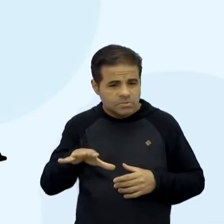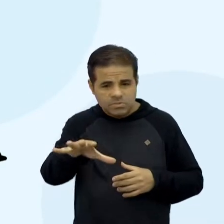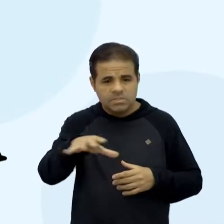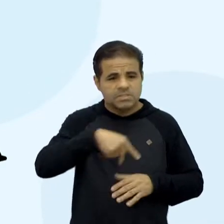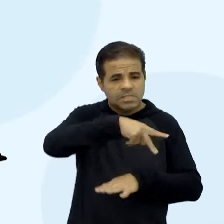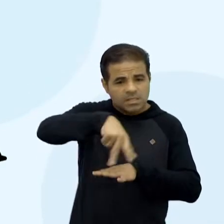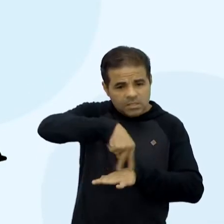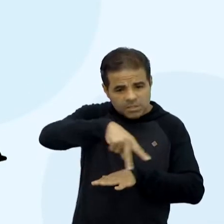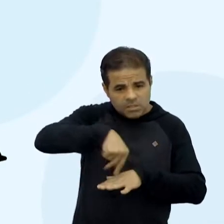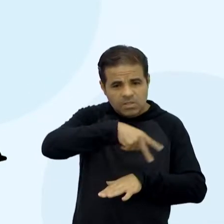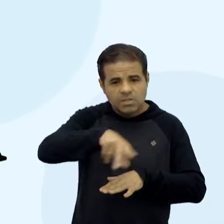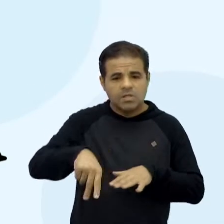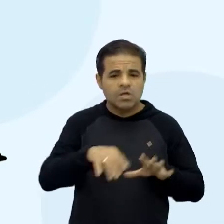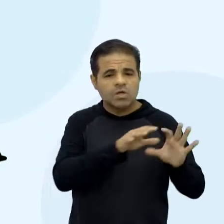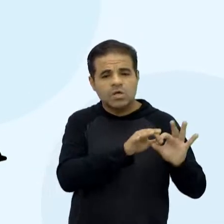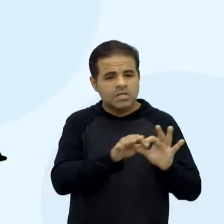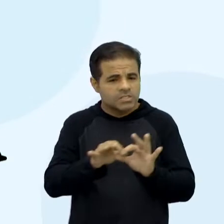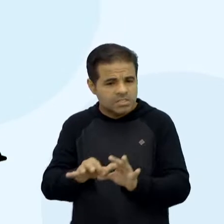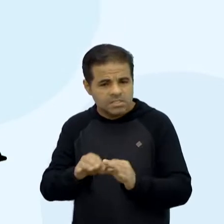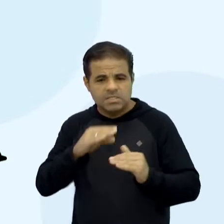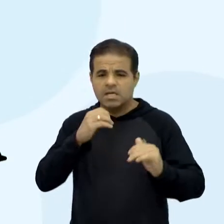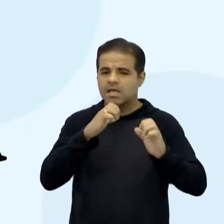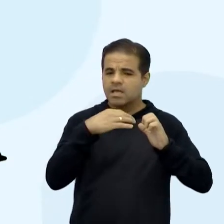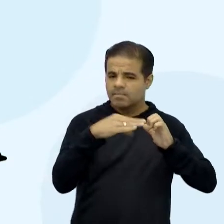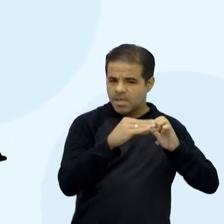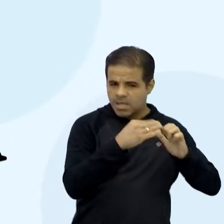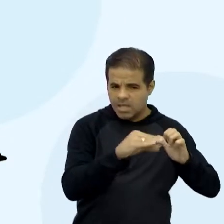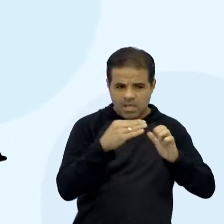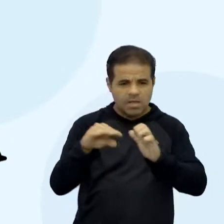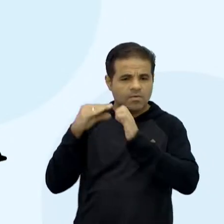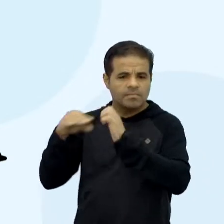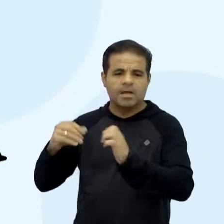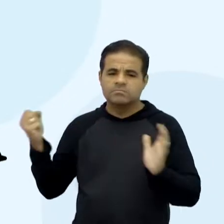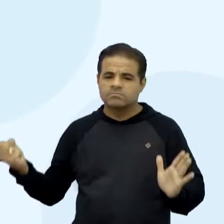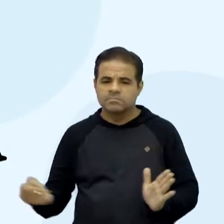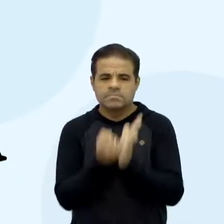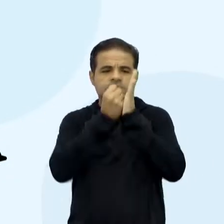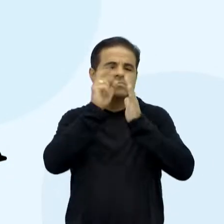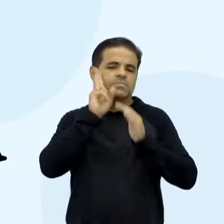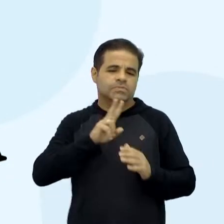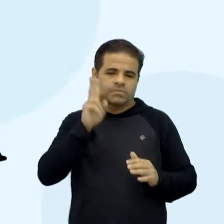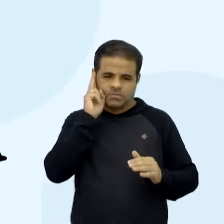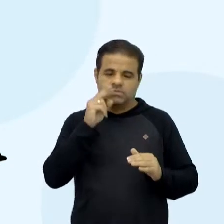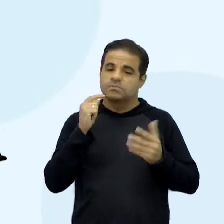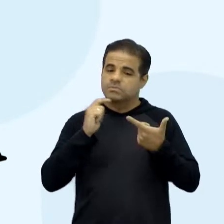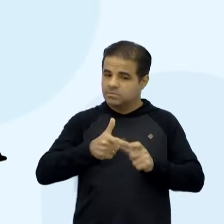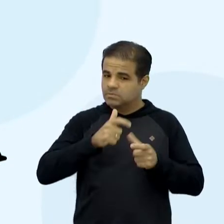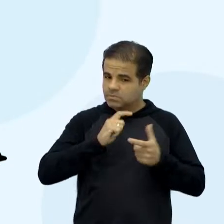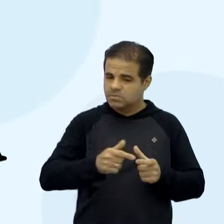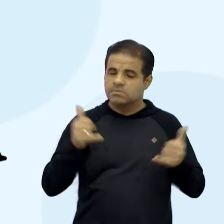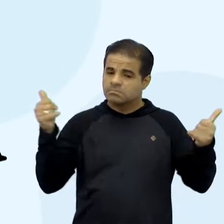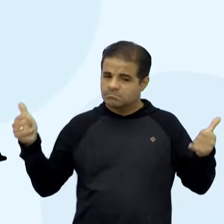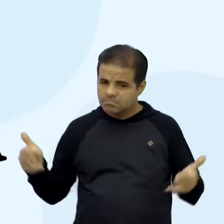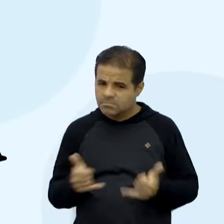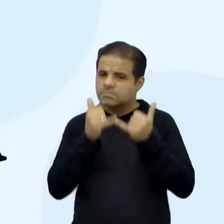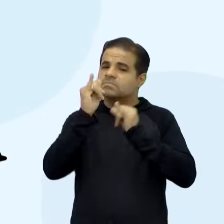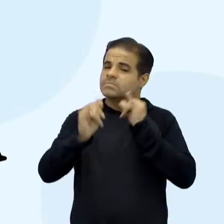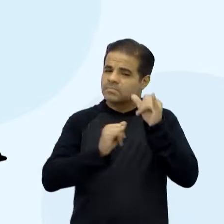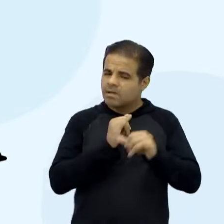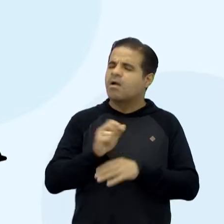ratinhos dançantes e correntinhas de e-mails que marcaram a história dos memes de internet. Eu